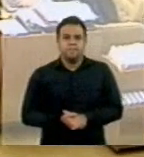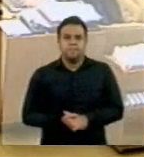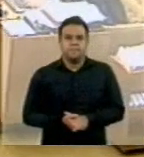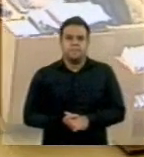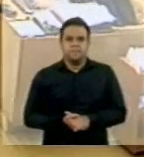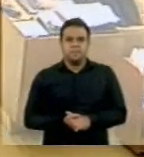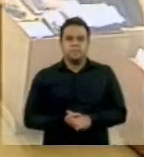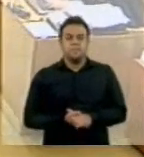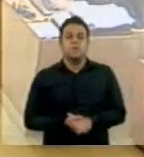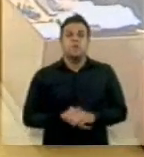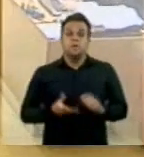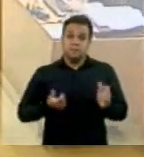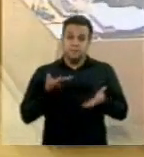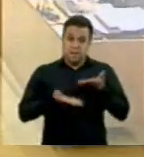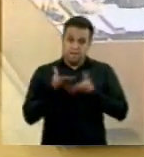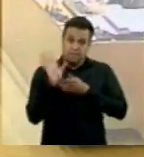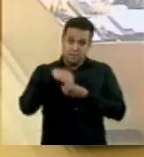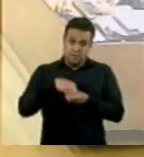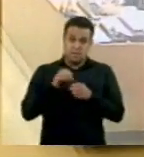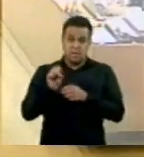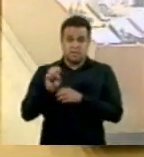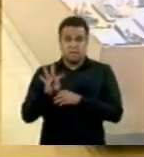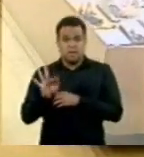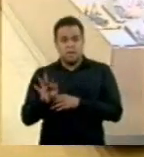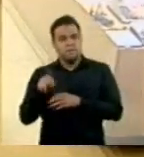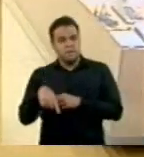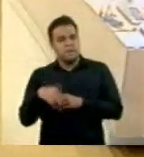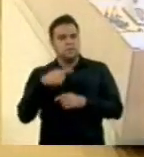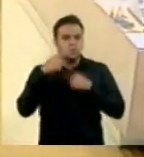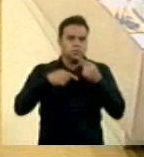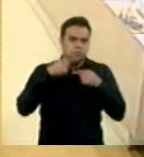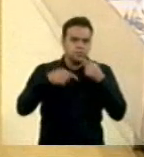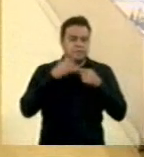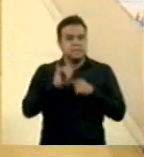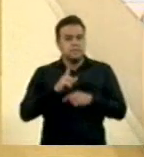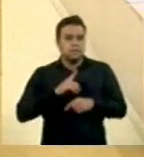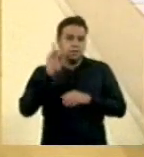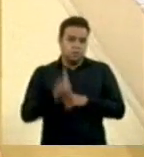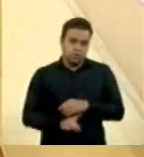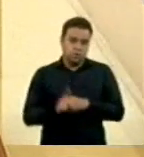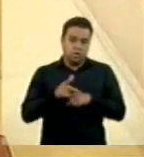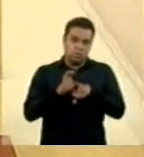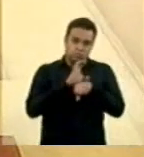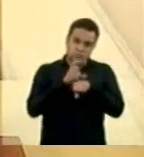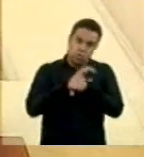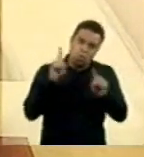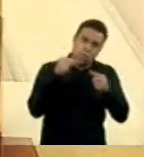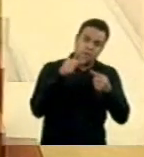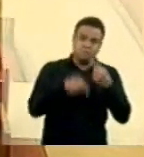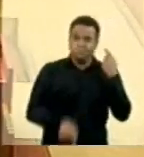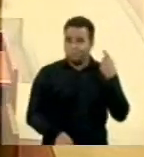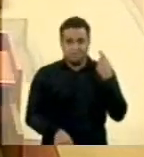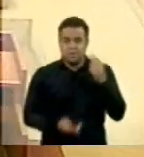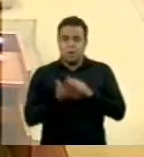dispensado coloca em xeque fundamentos e direitos constitucionais. E por isso, o que está nessa